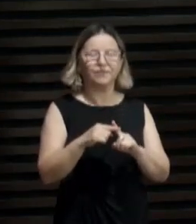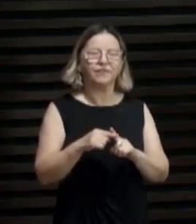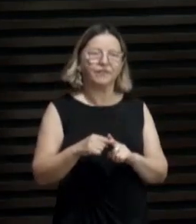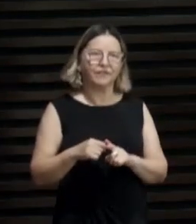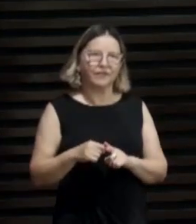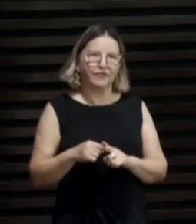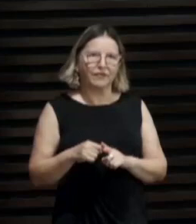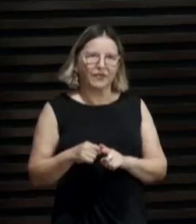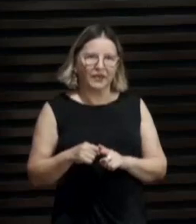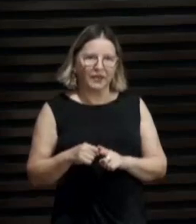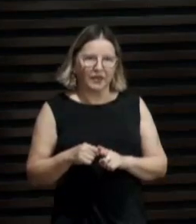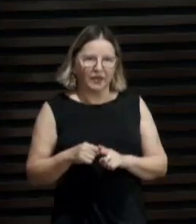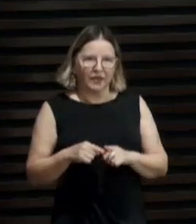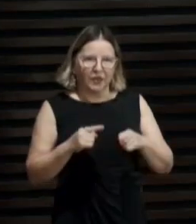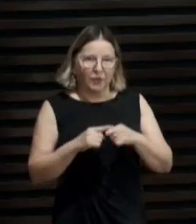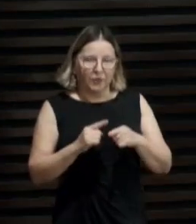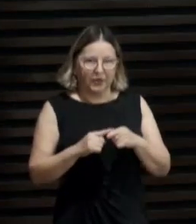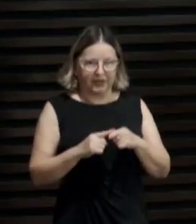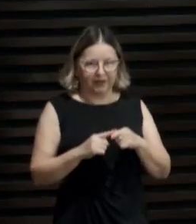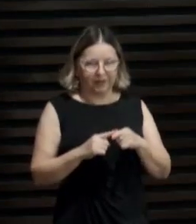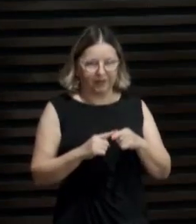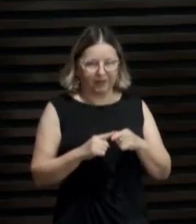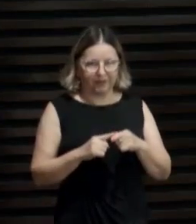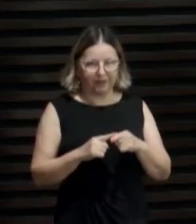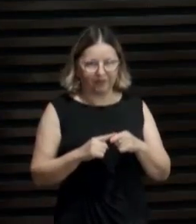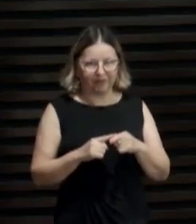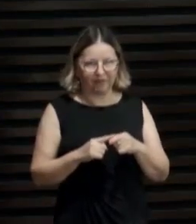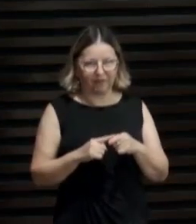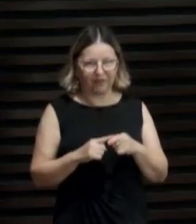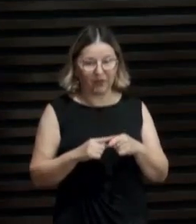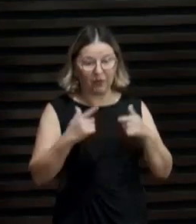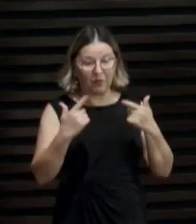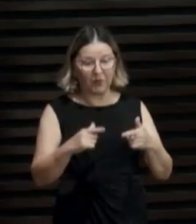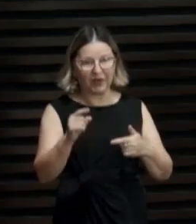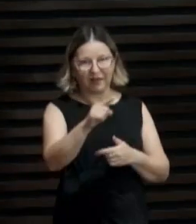aquilo que nós cremos, aquilo que nós depositamos confiança,